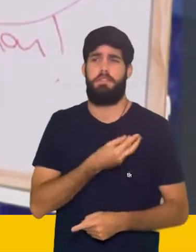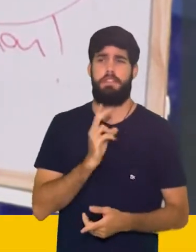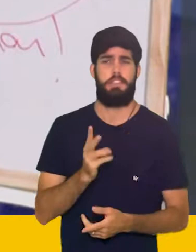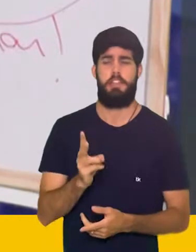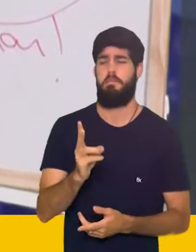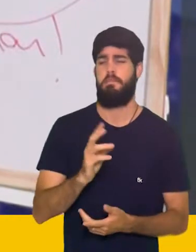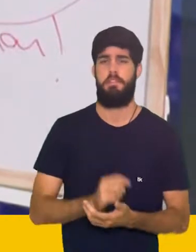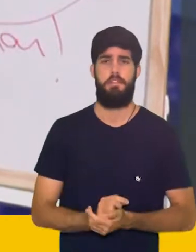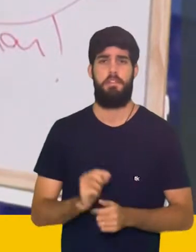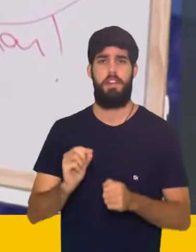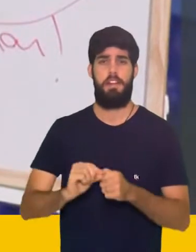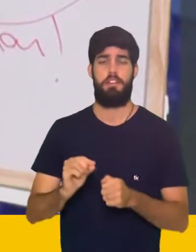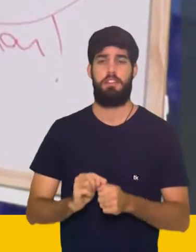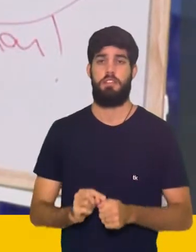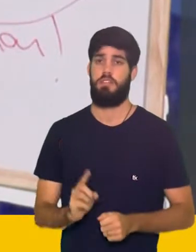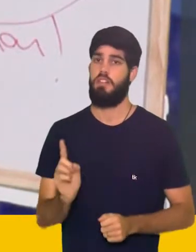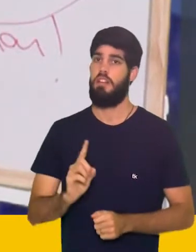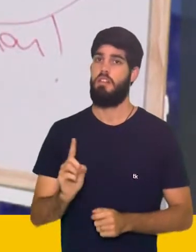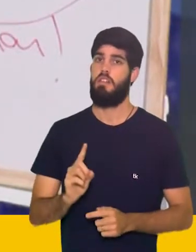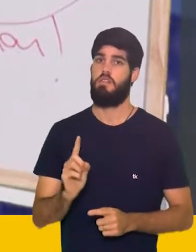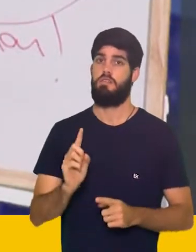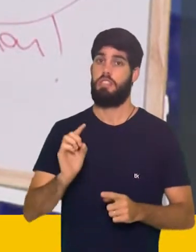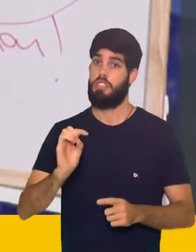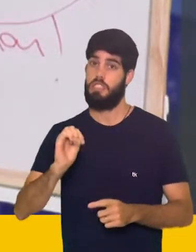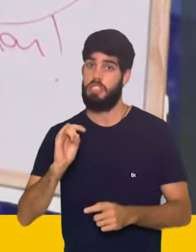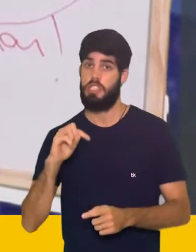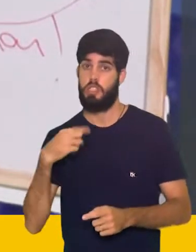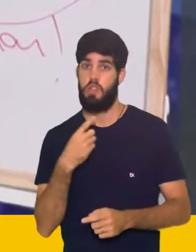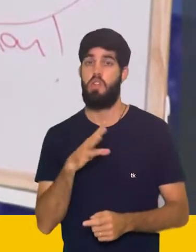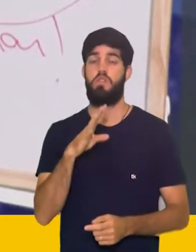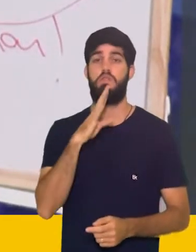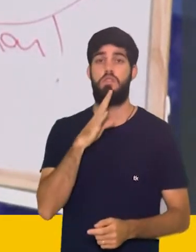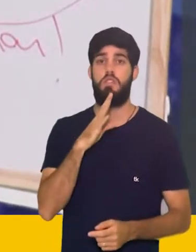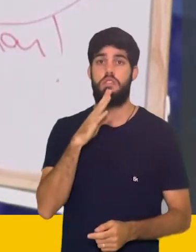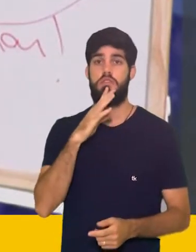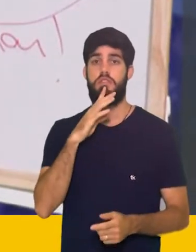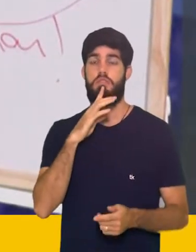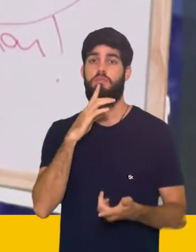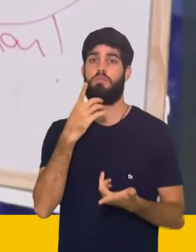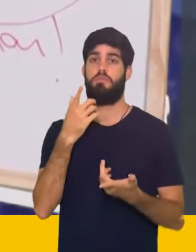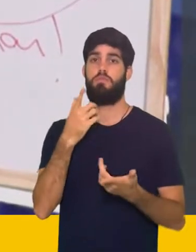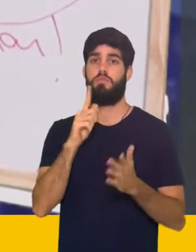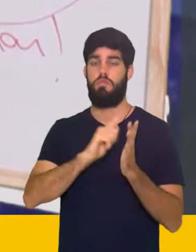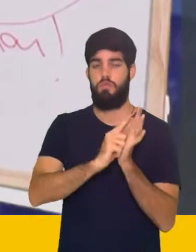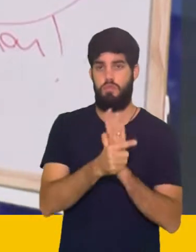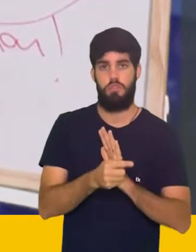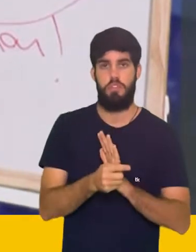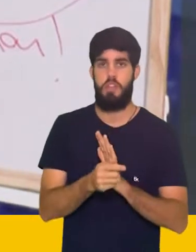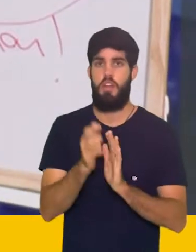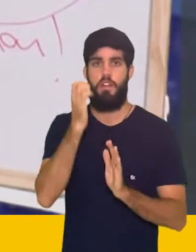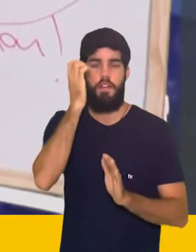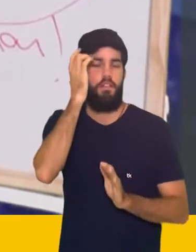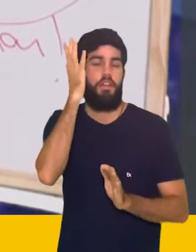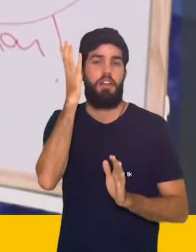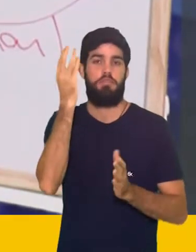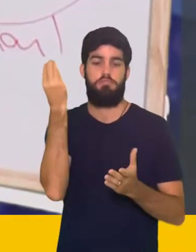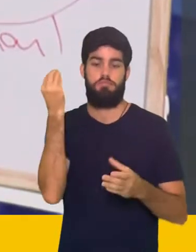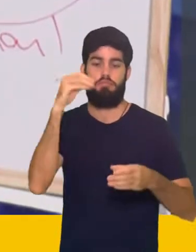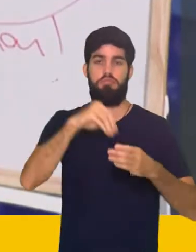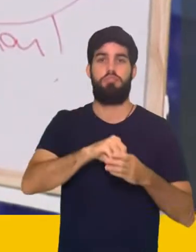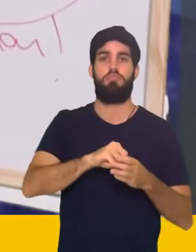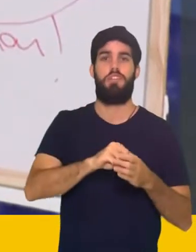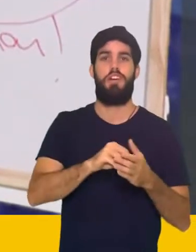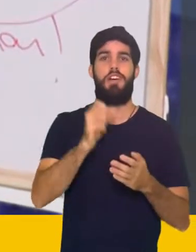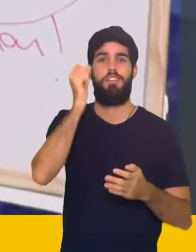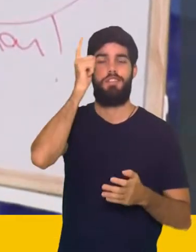Não. É fácil porque quando a gente conhece o gênero, fica fácil colocar nossas ideias dentro do gênero. O grande perigo é